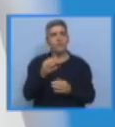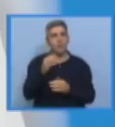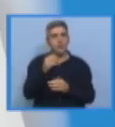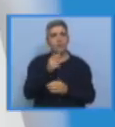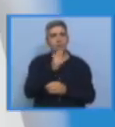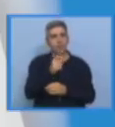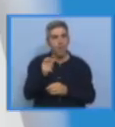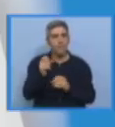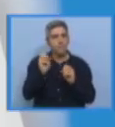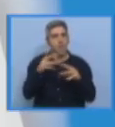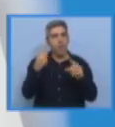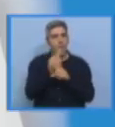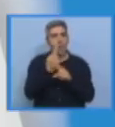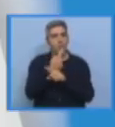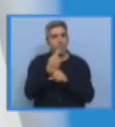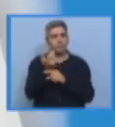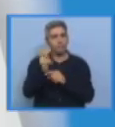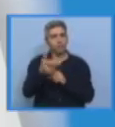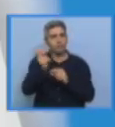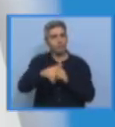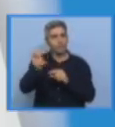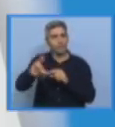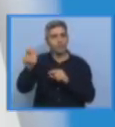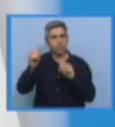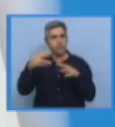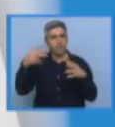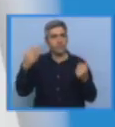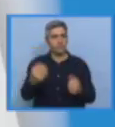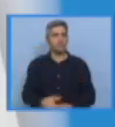com os milagres que a acompanhavam.